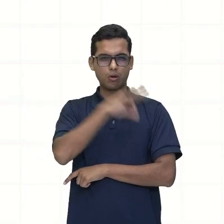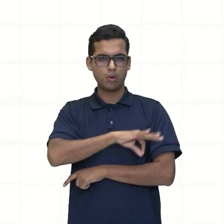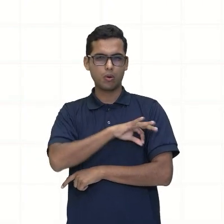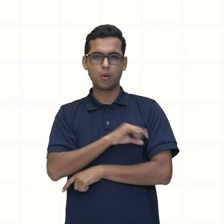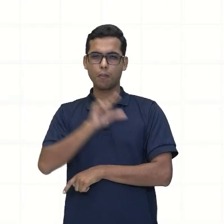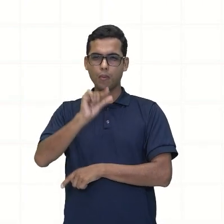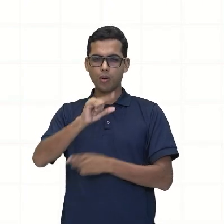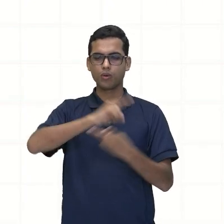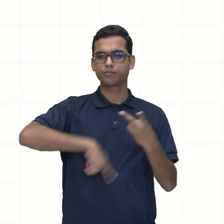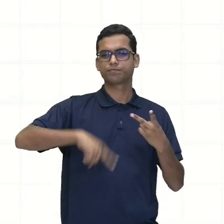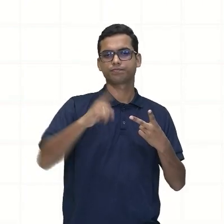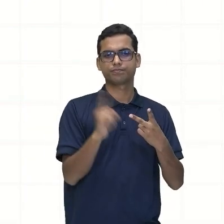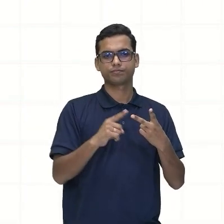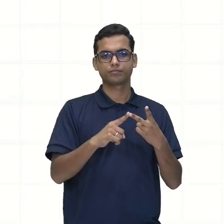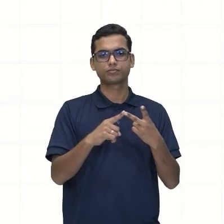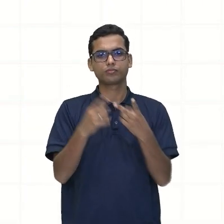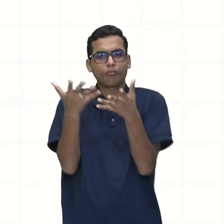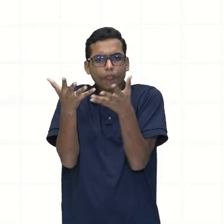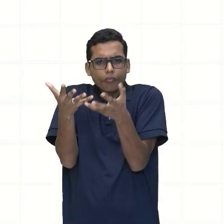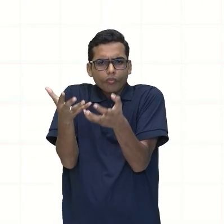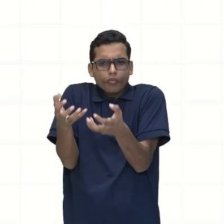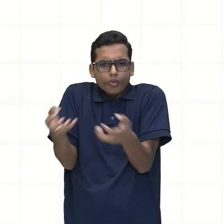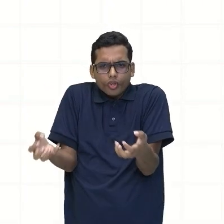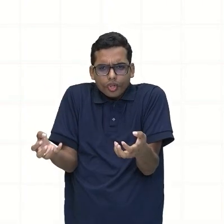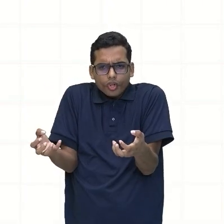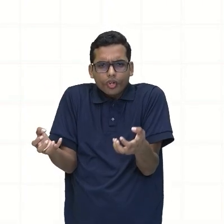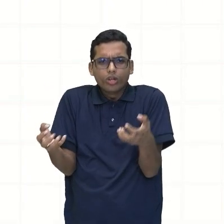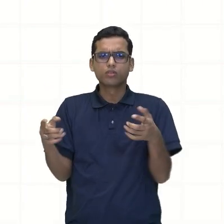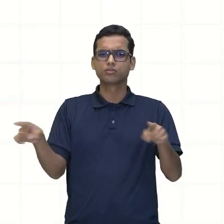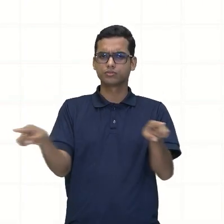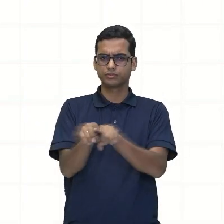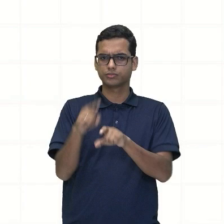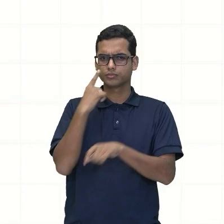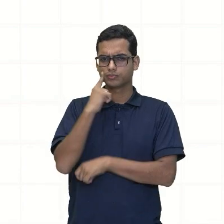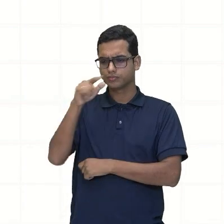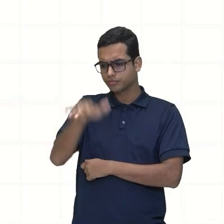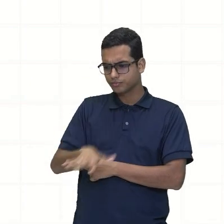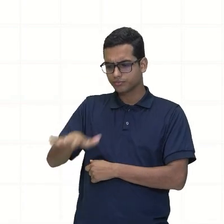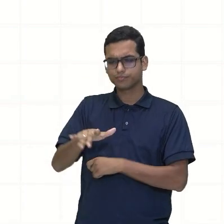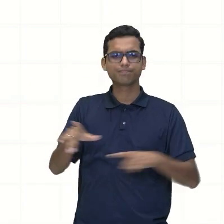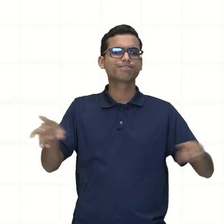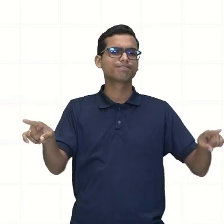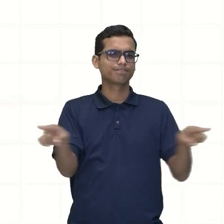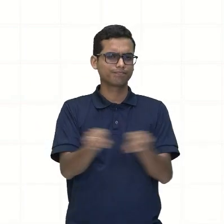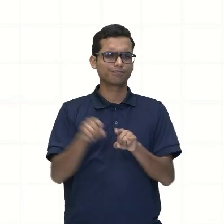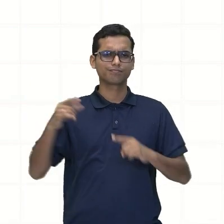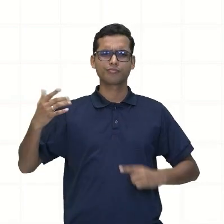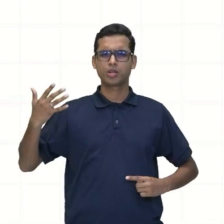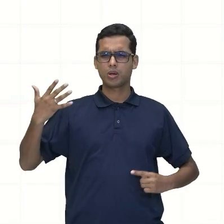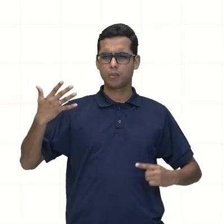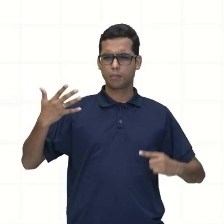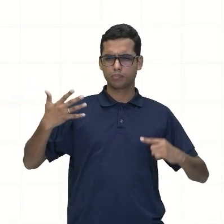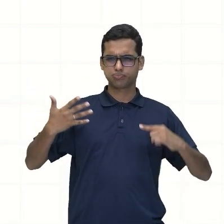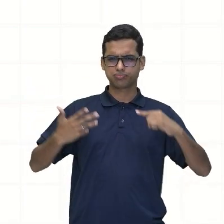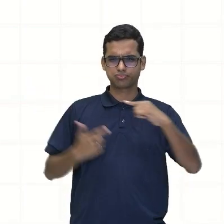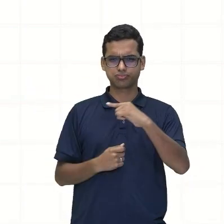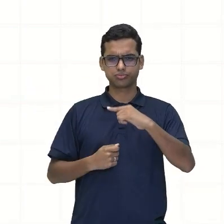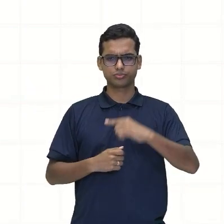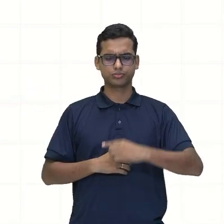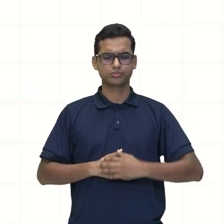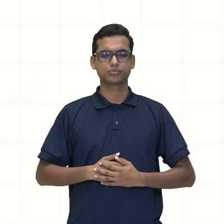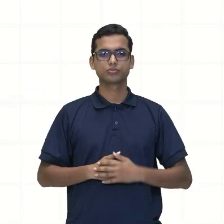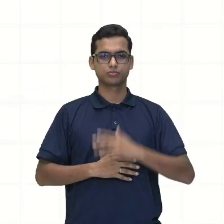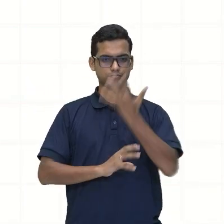né? Aqui a gente tem um fator natural, né, que são as secas por conta desse predomínio do clima árido, semiárido